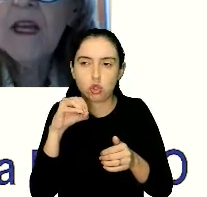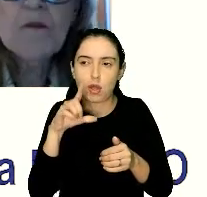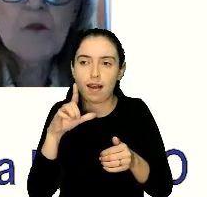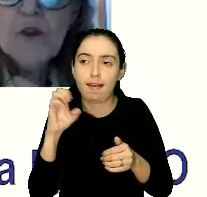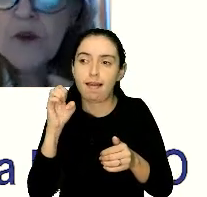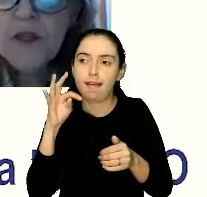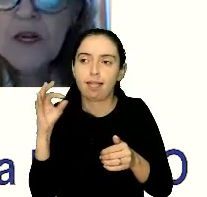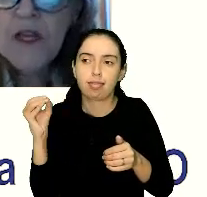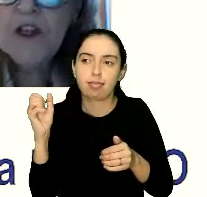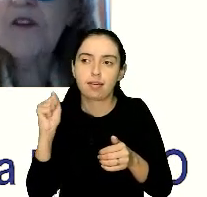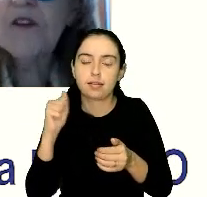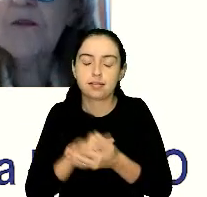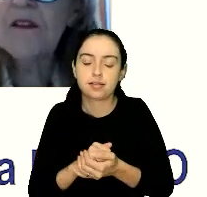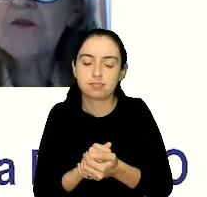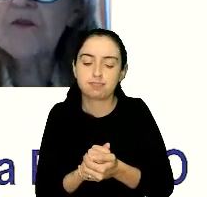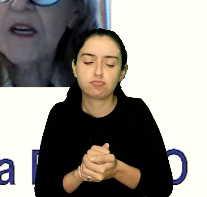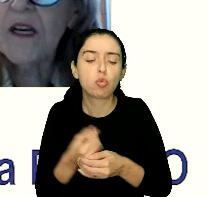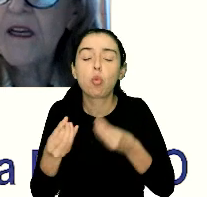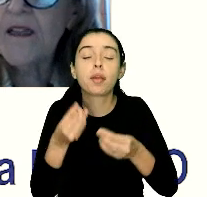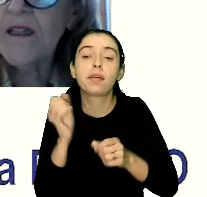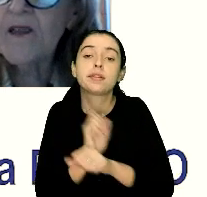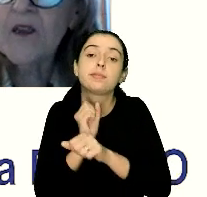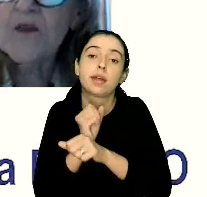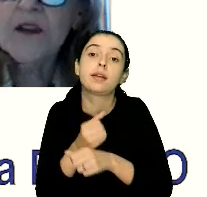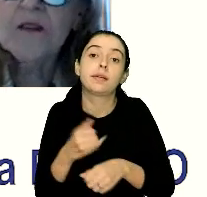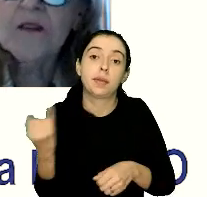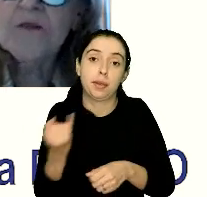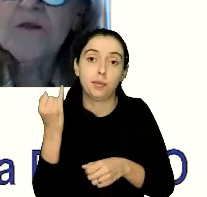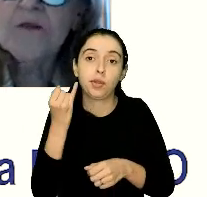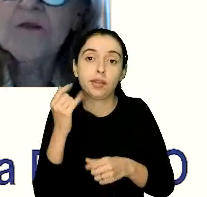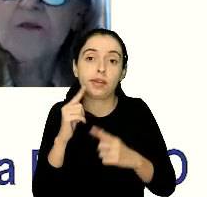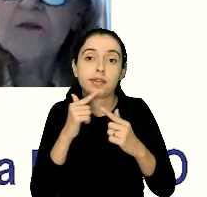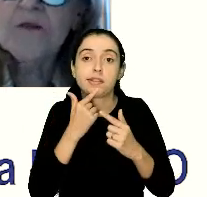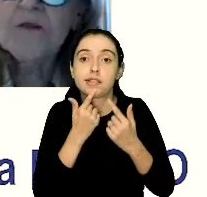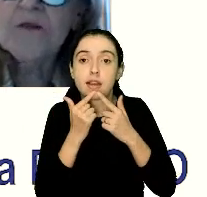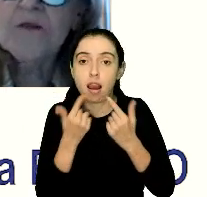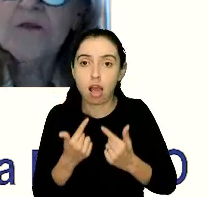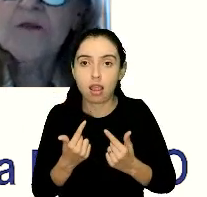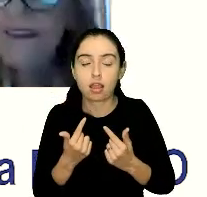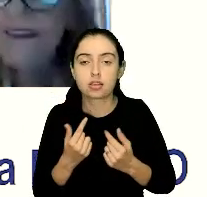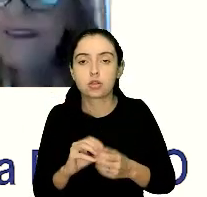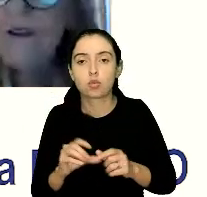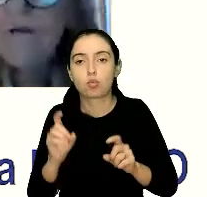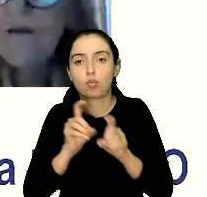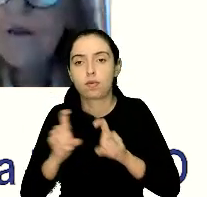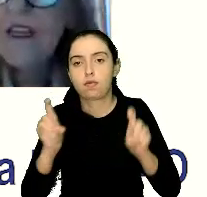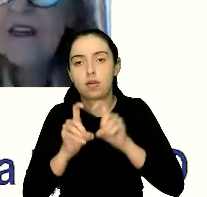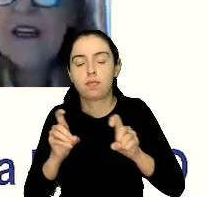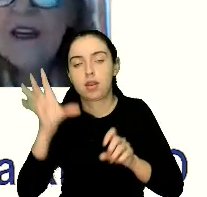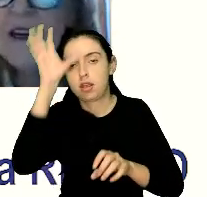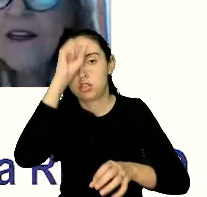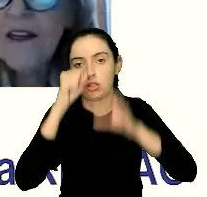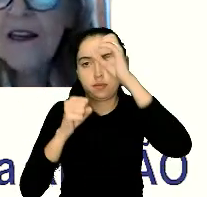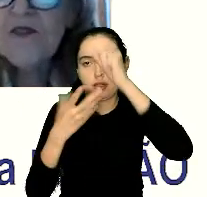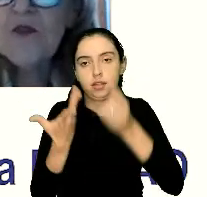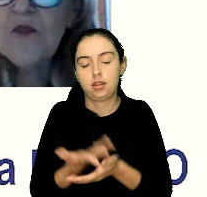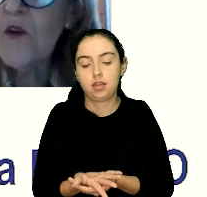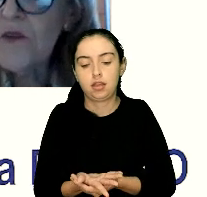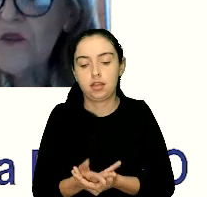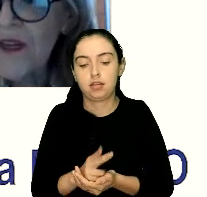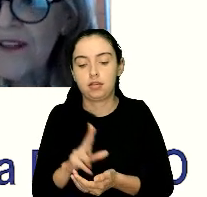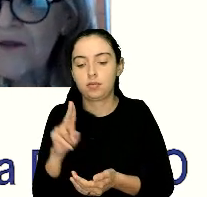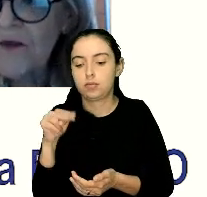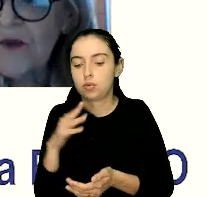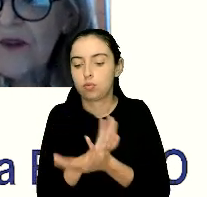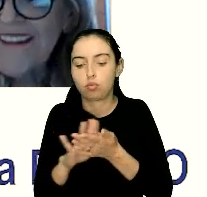É muito importante que nós aprendamos inglês, que nós aprendamos informática, né? Que ninguém aqui quer se